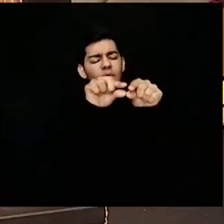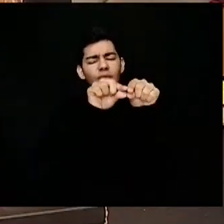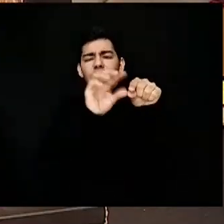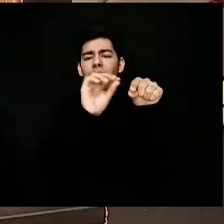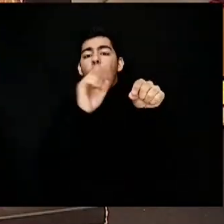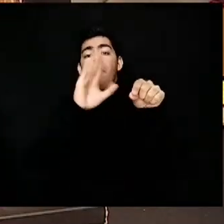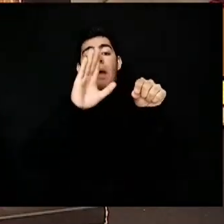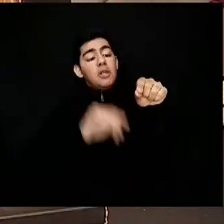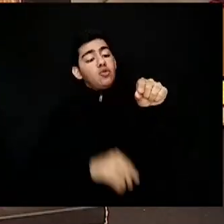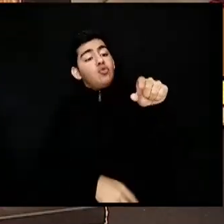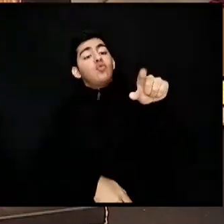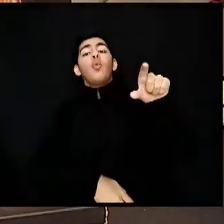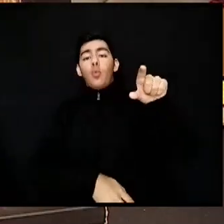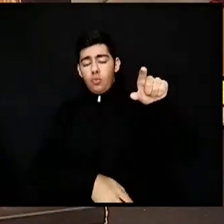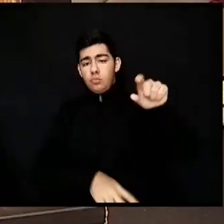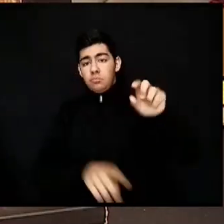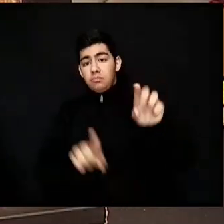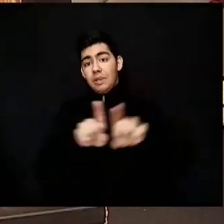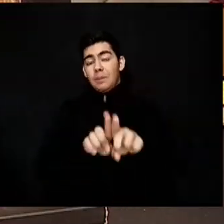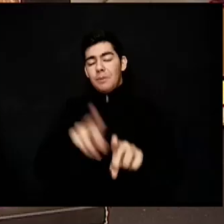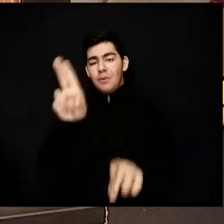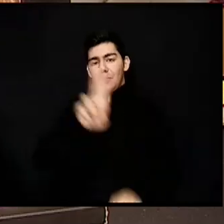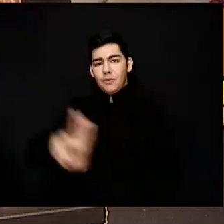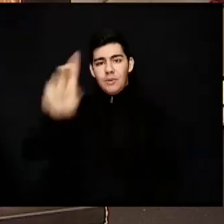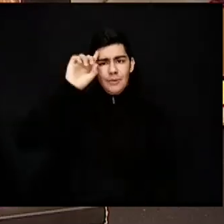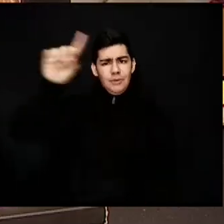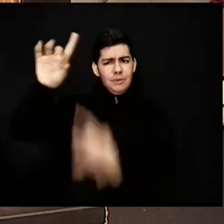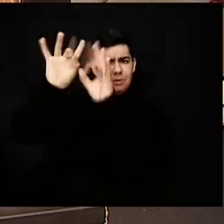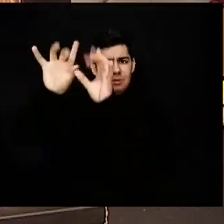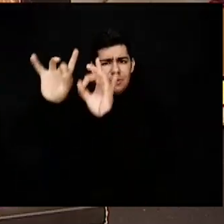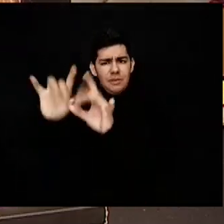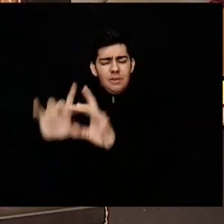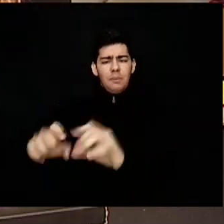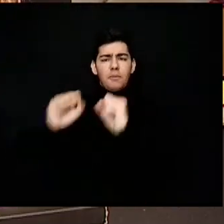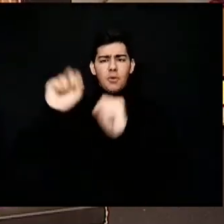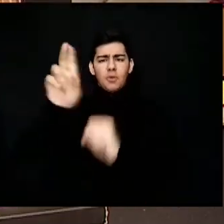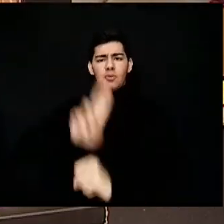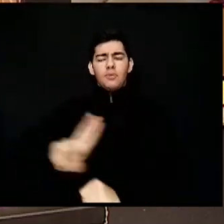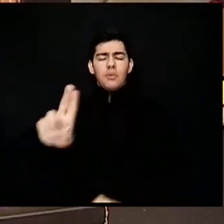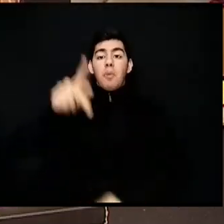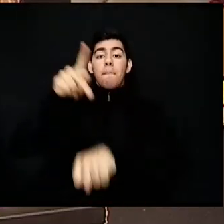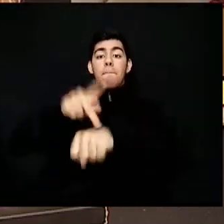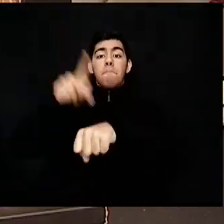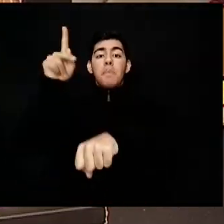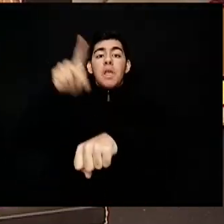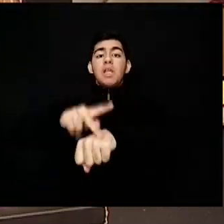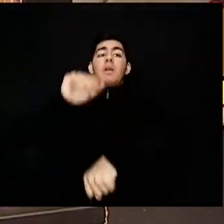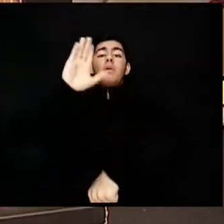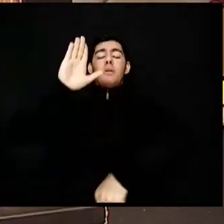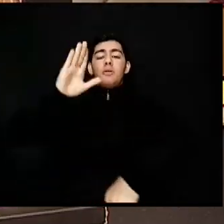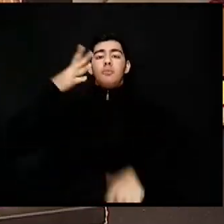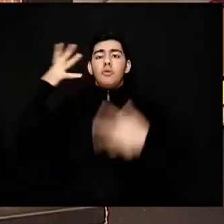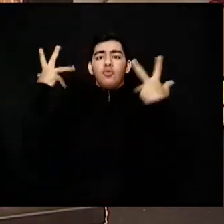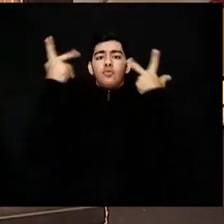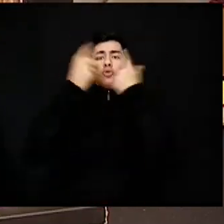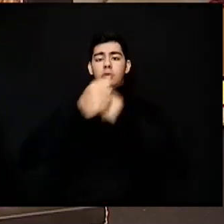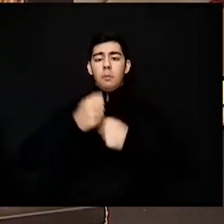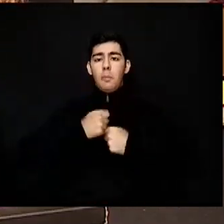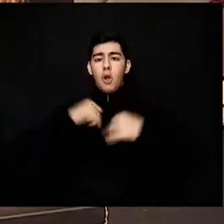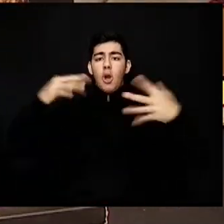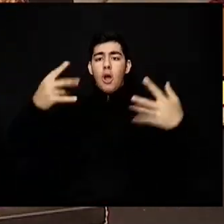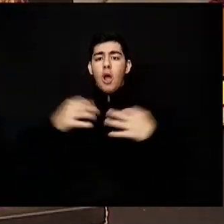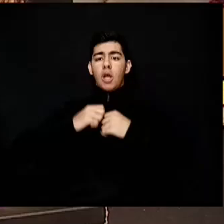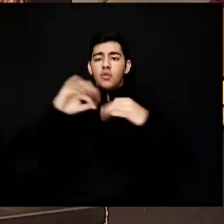especial. Aí você coloca uma pedra, uma coisa, uma esfera, algo mais